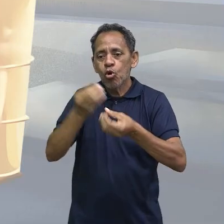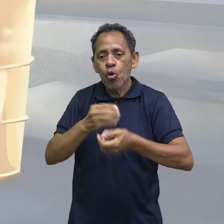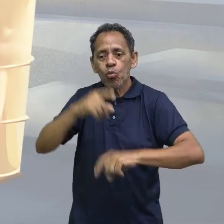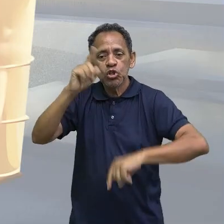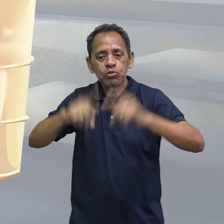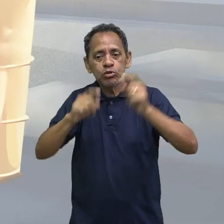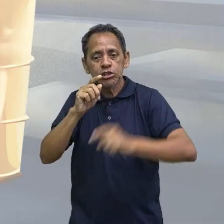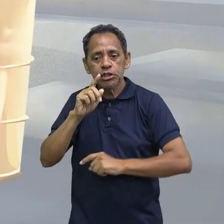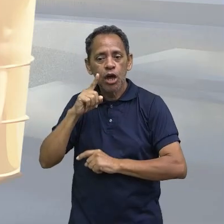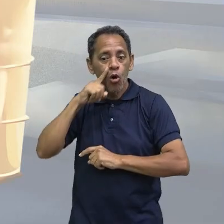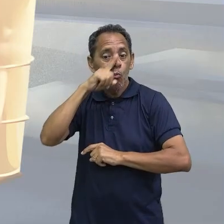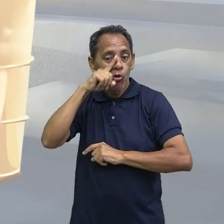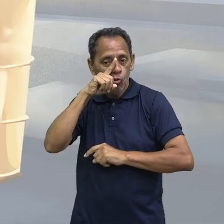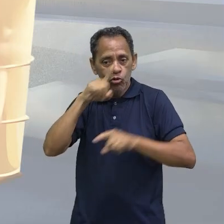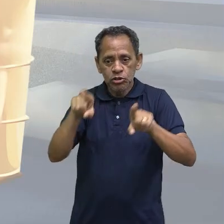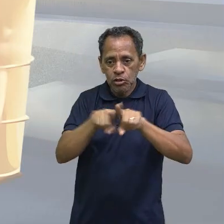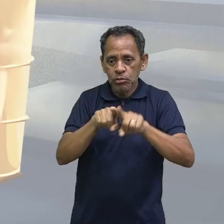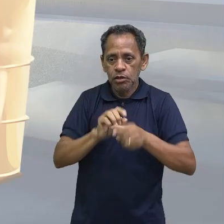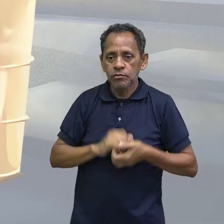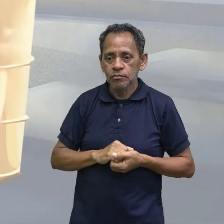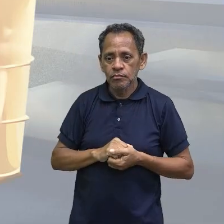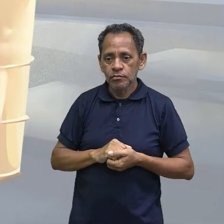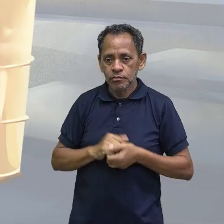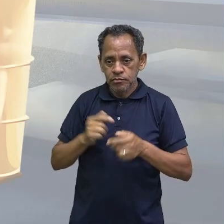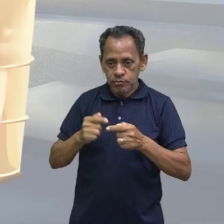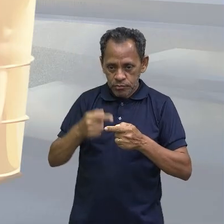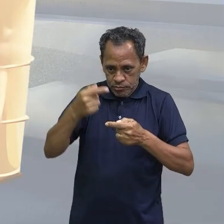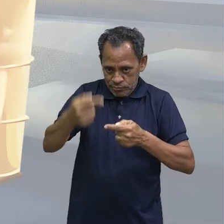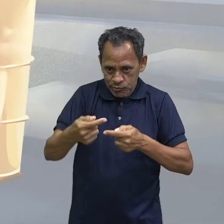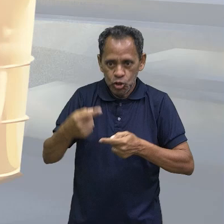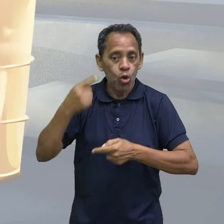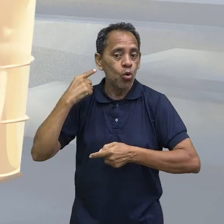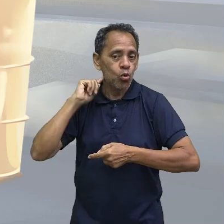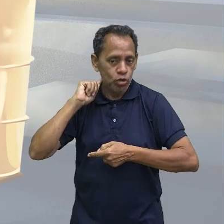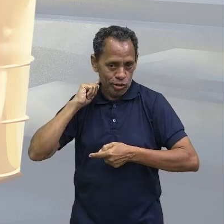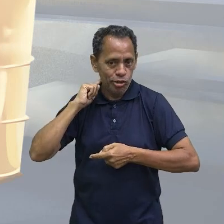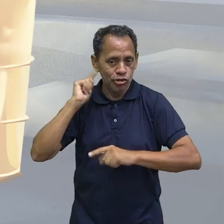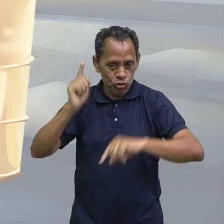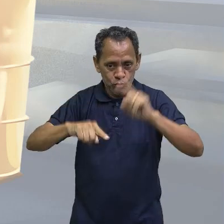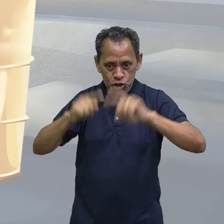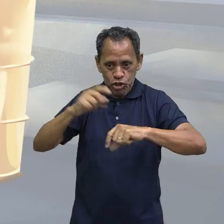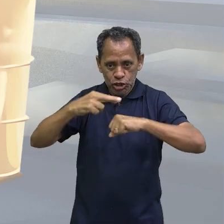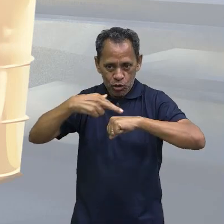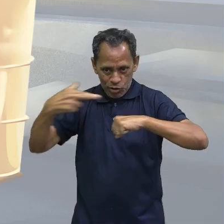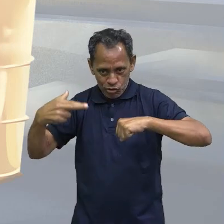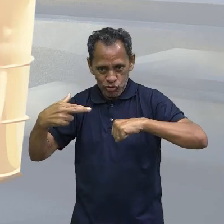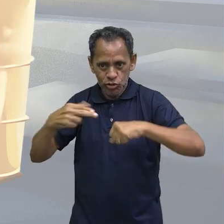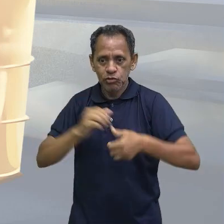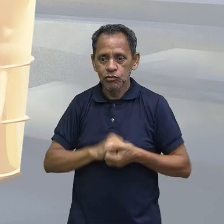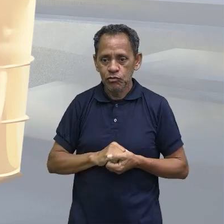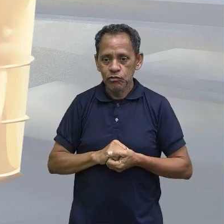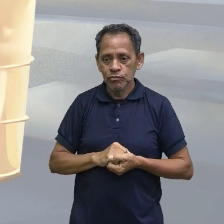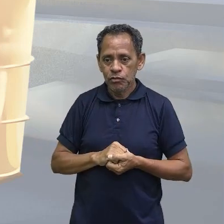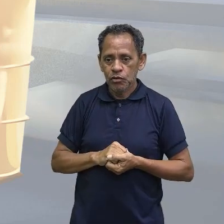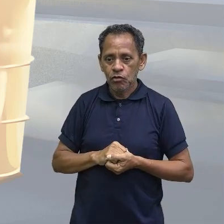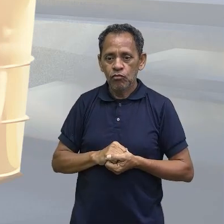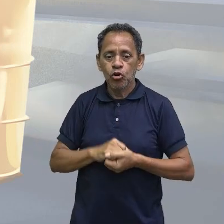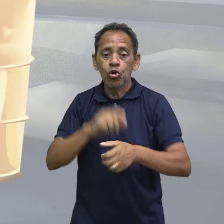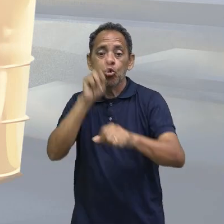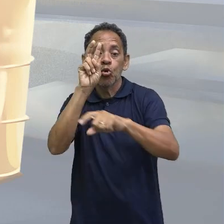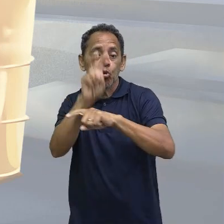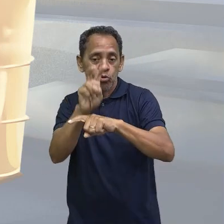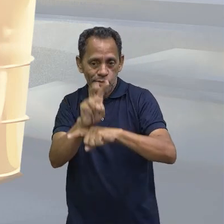então, né, a partir desse acidente, o lixo nuclear gerado pelo acidente tem sido gerenciado